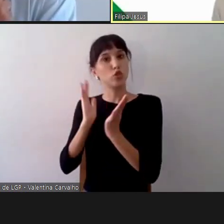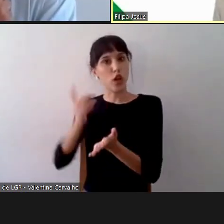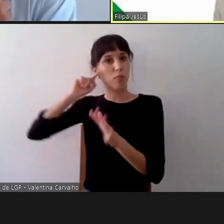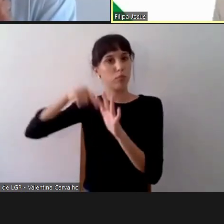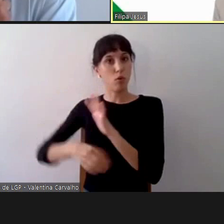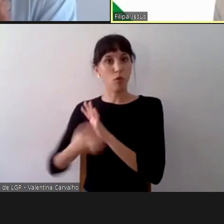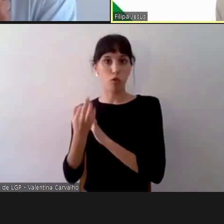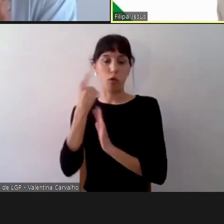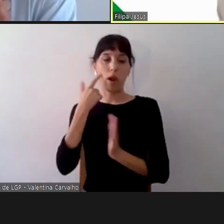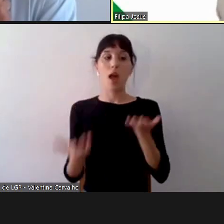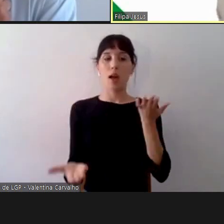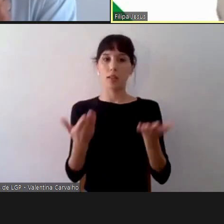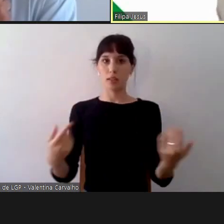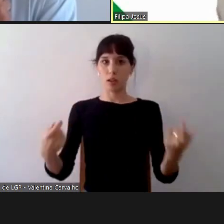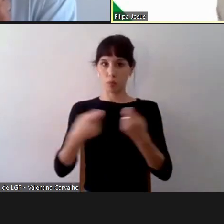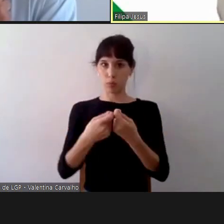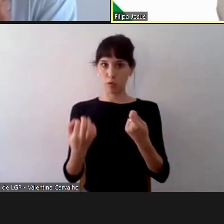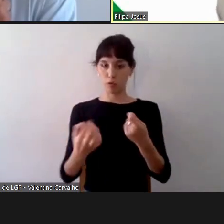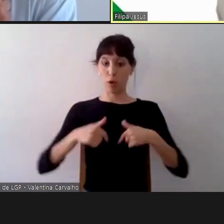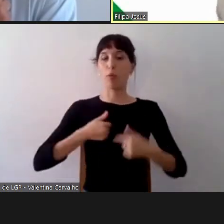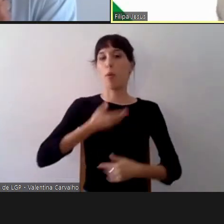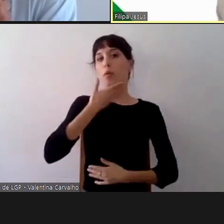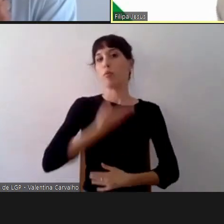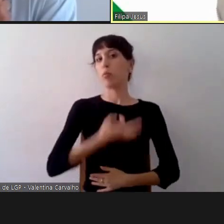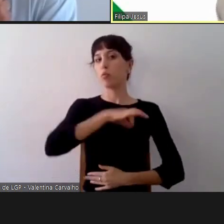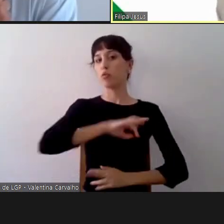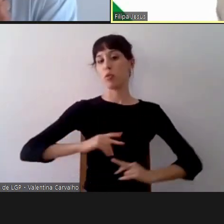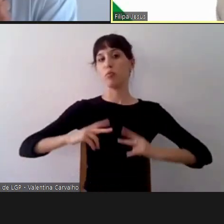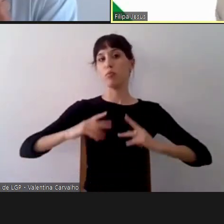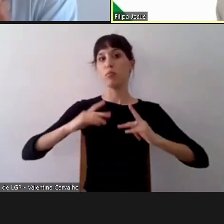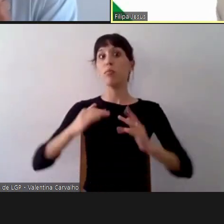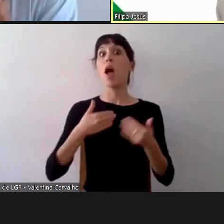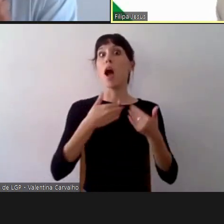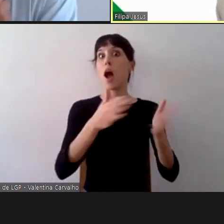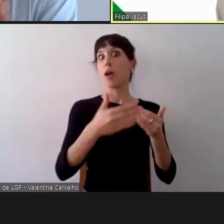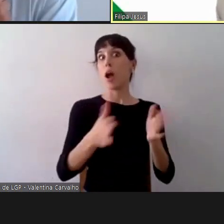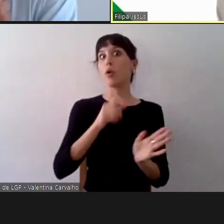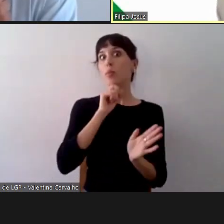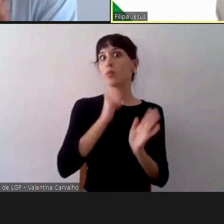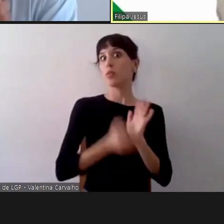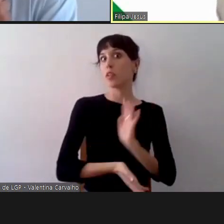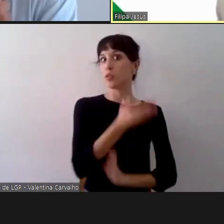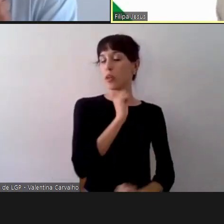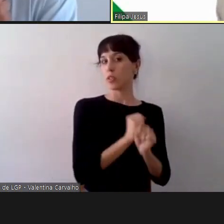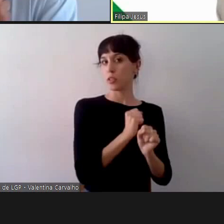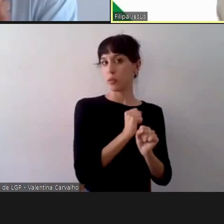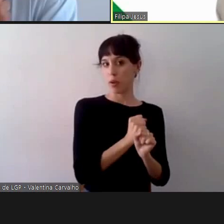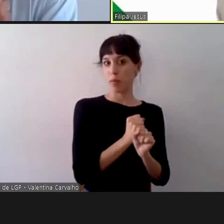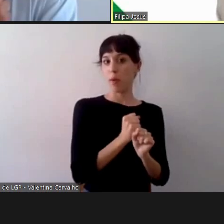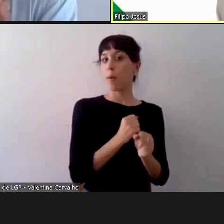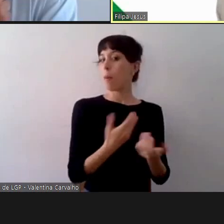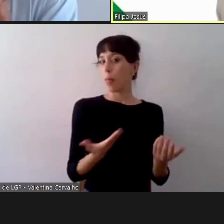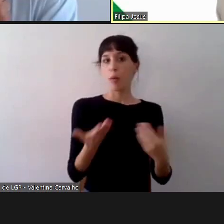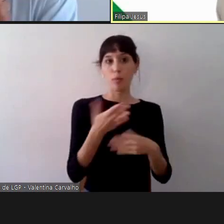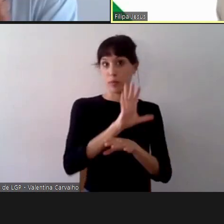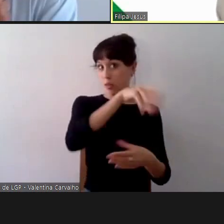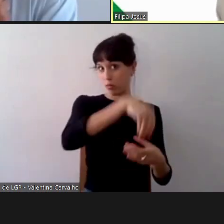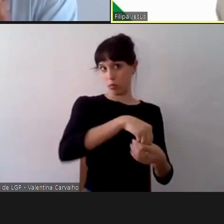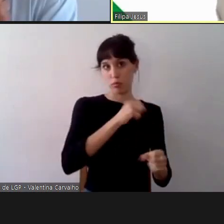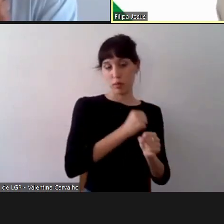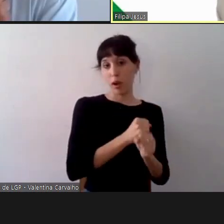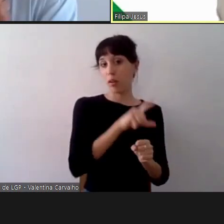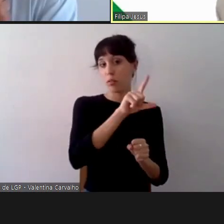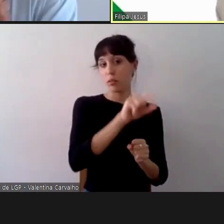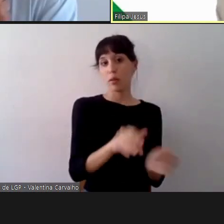relação entre o aumento de qualificações e as oportunidades, quer de emprego, de melhoria de emprego, quer de aumento